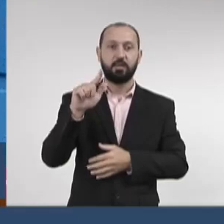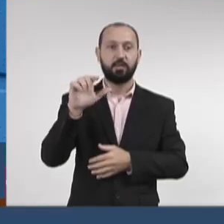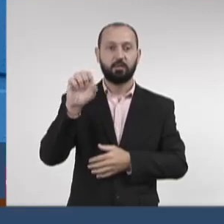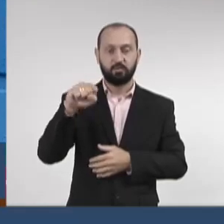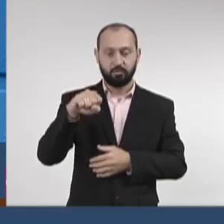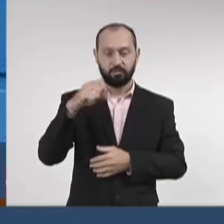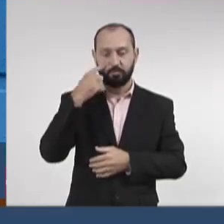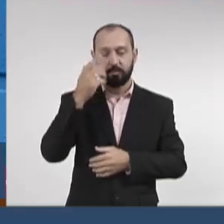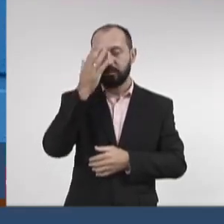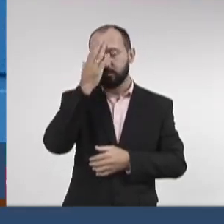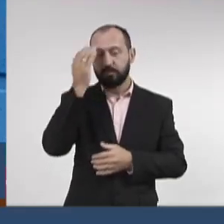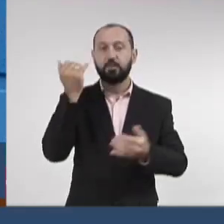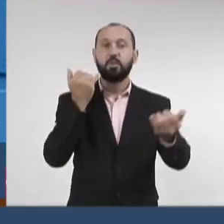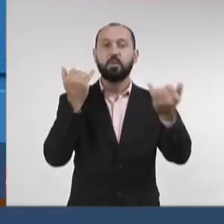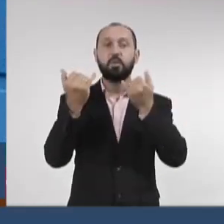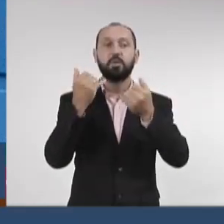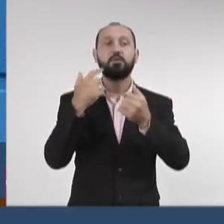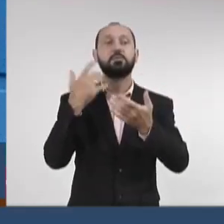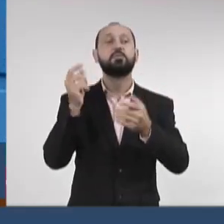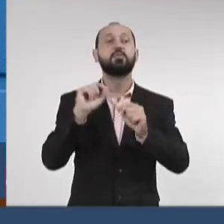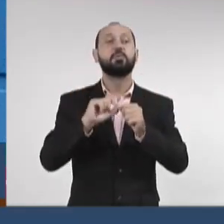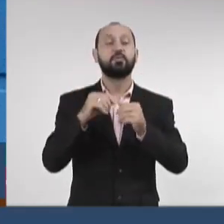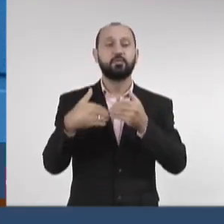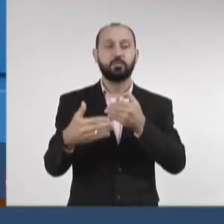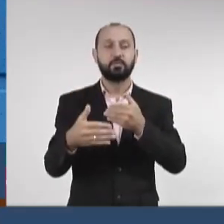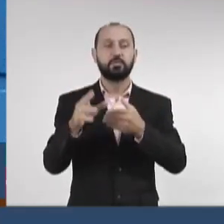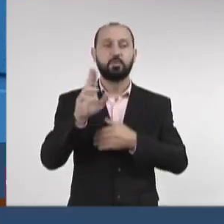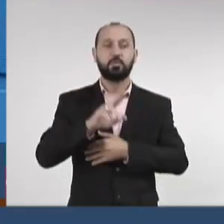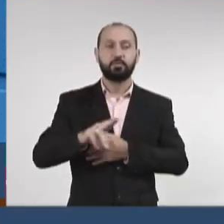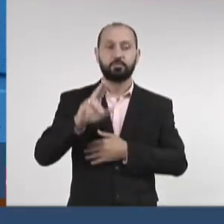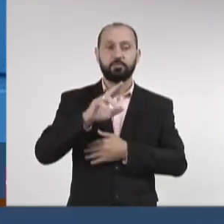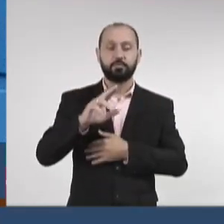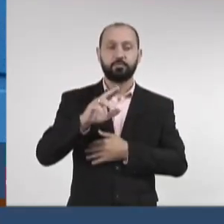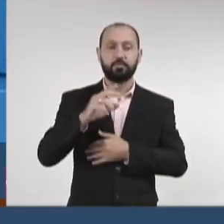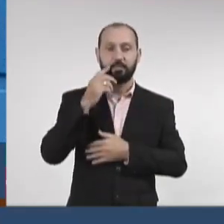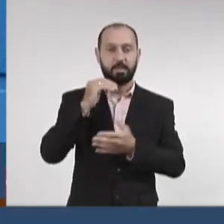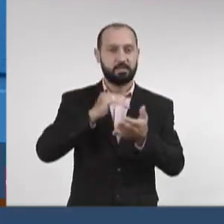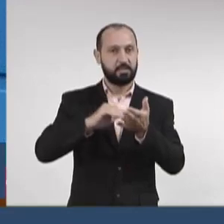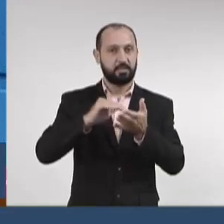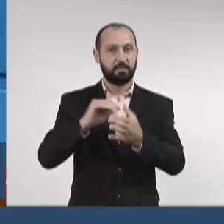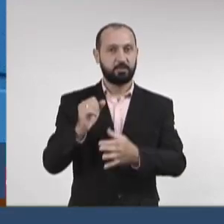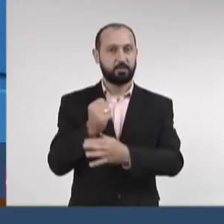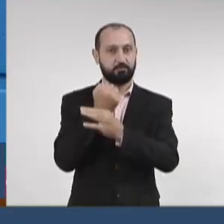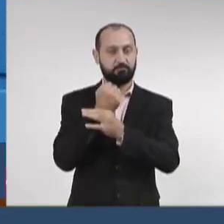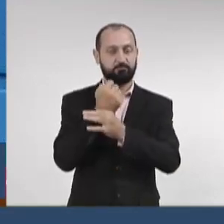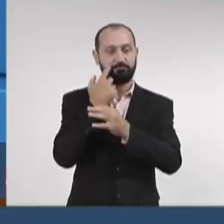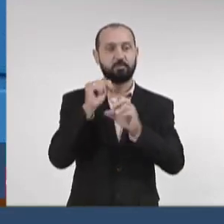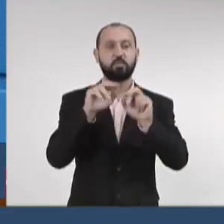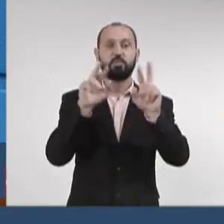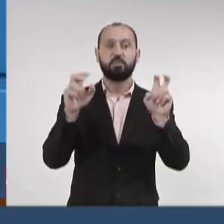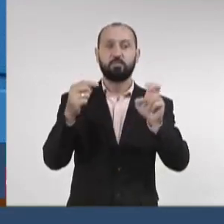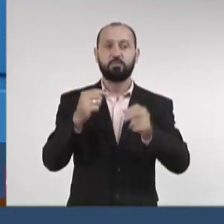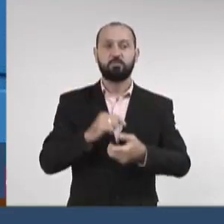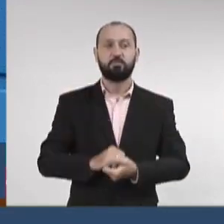para tomar conhecimento das providências já adotadas pela Sejusp em relação a esses